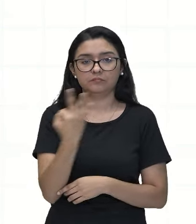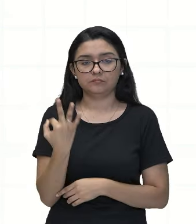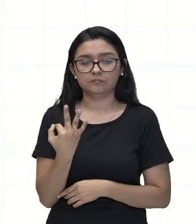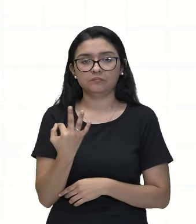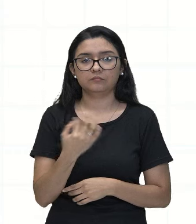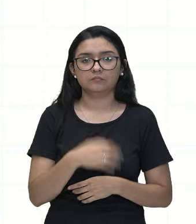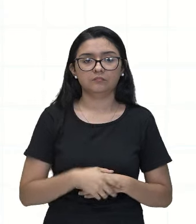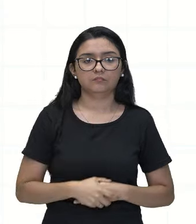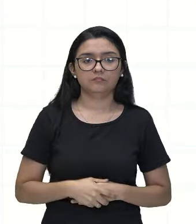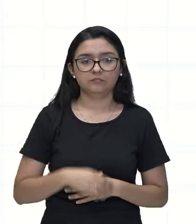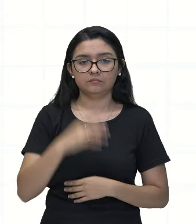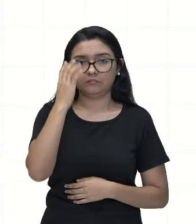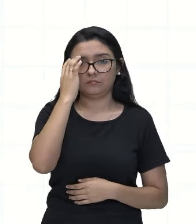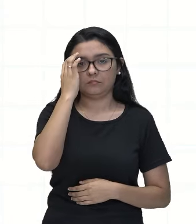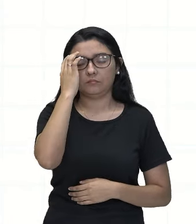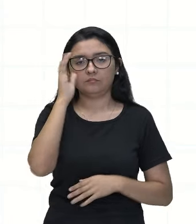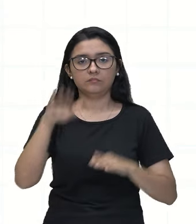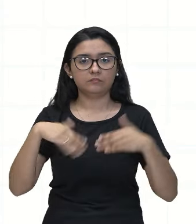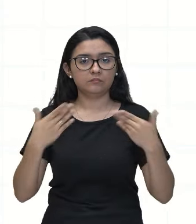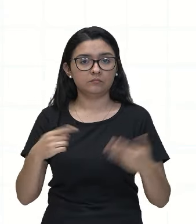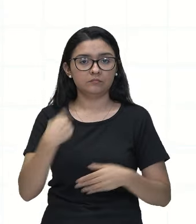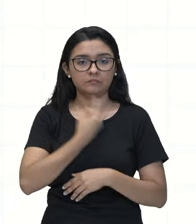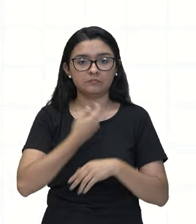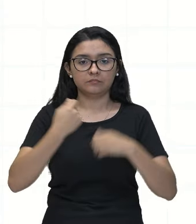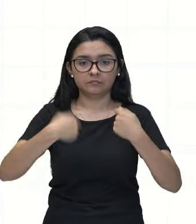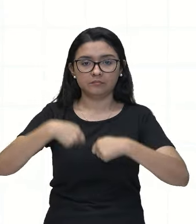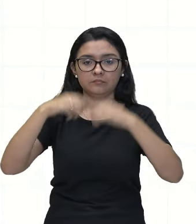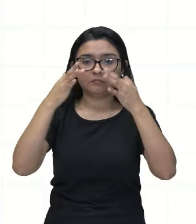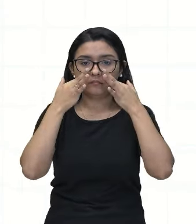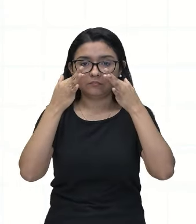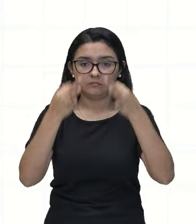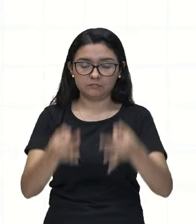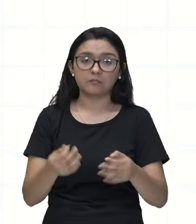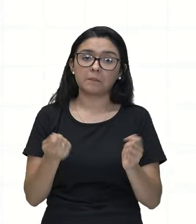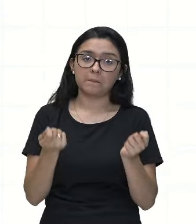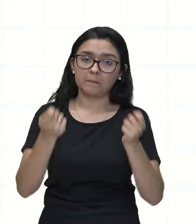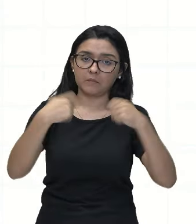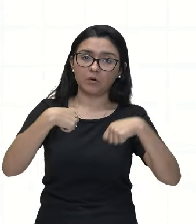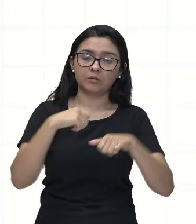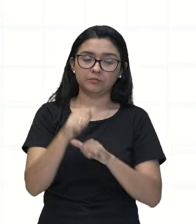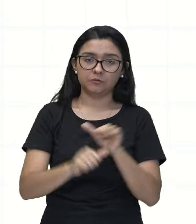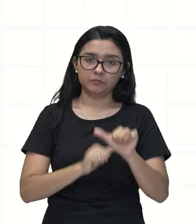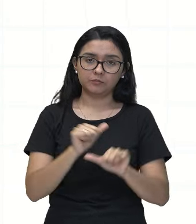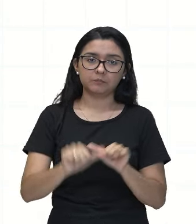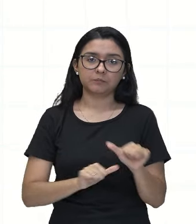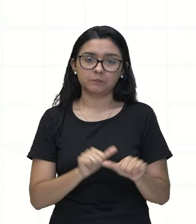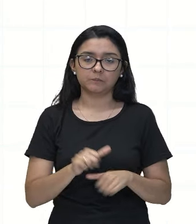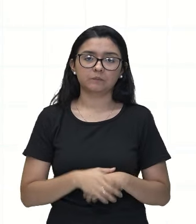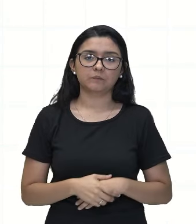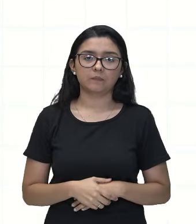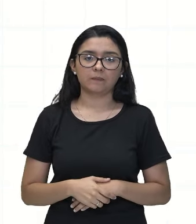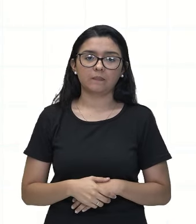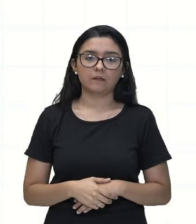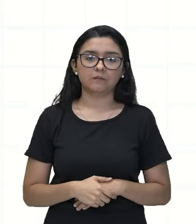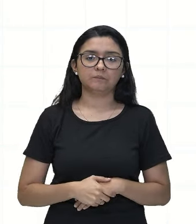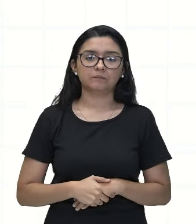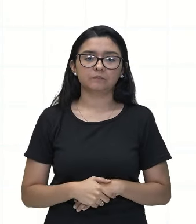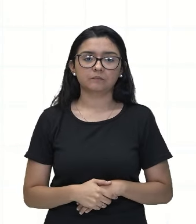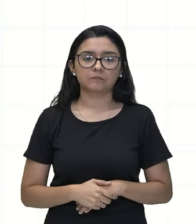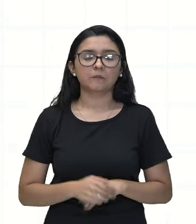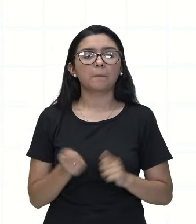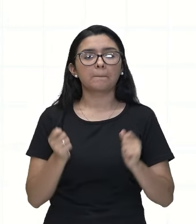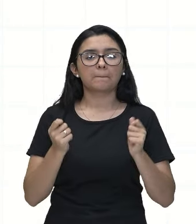plural tá então a gente tem que ter atenção aqui porque ele pode mudar né ele pode ser uma coisa ou outra ou seja ele pode ficar